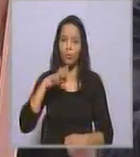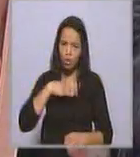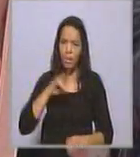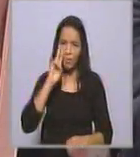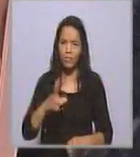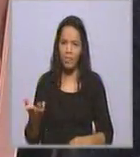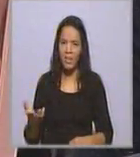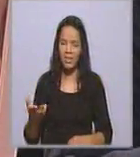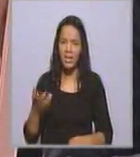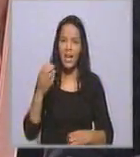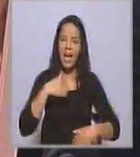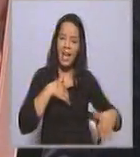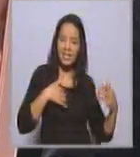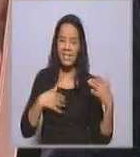coisa vai.